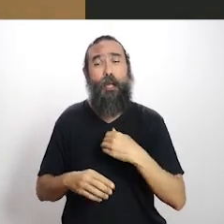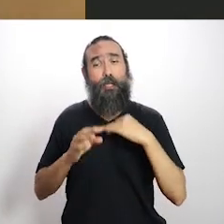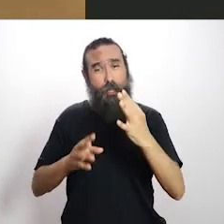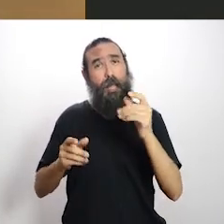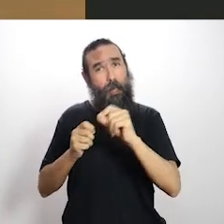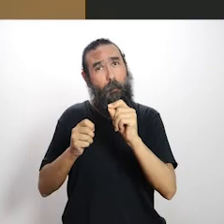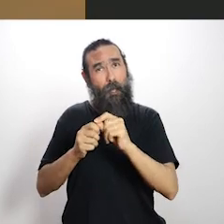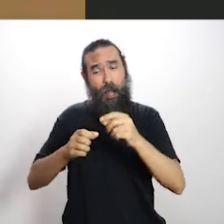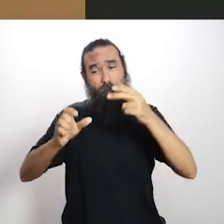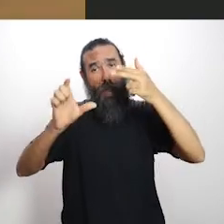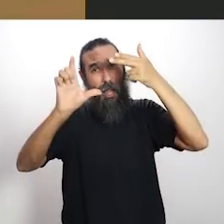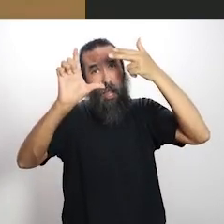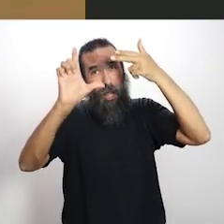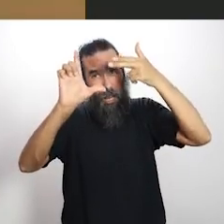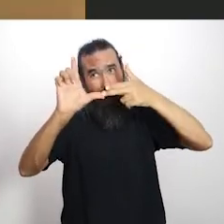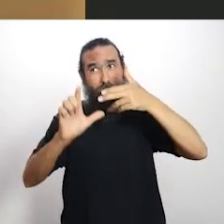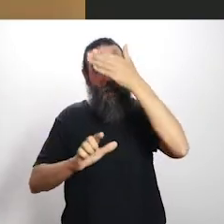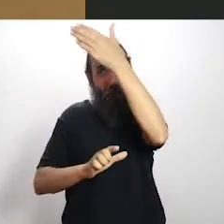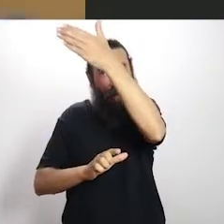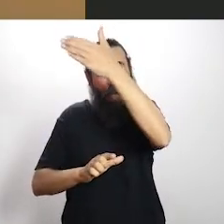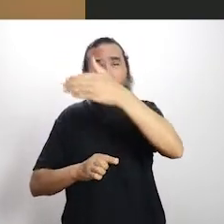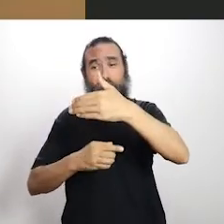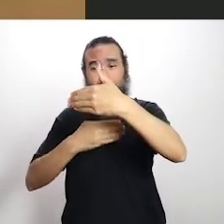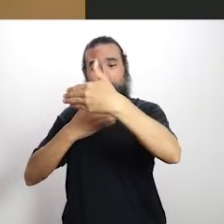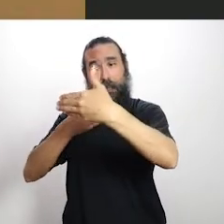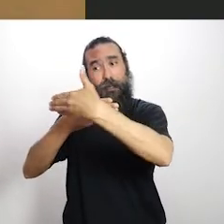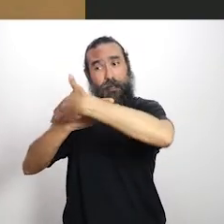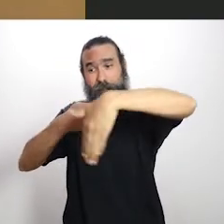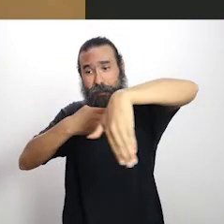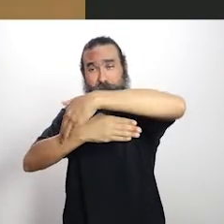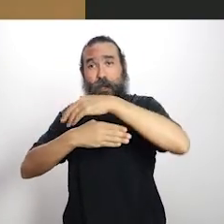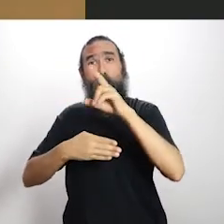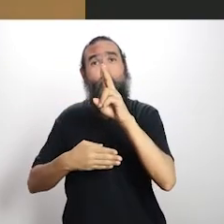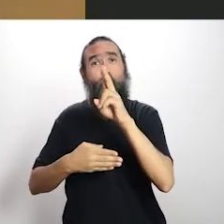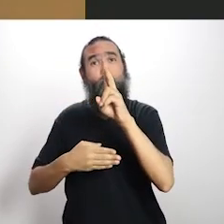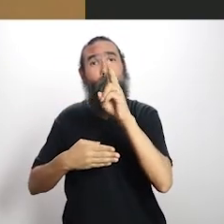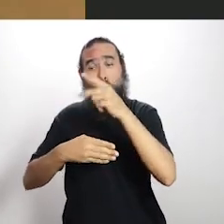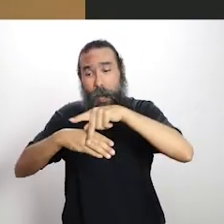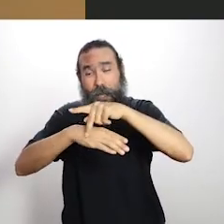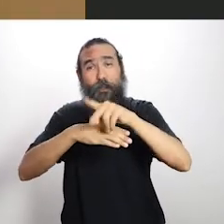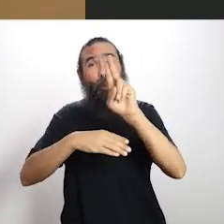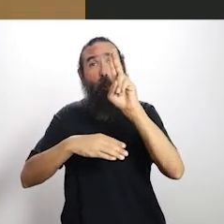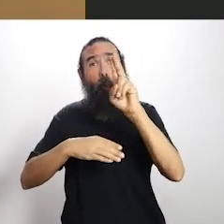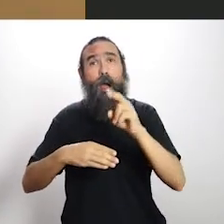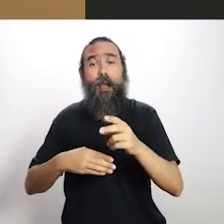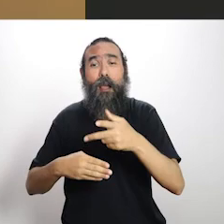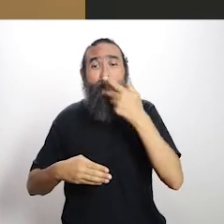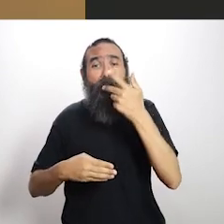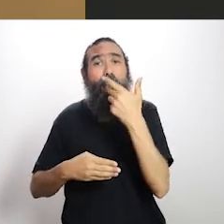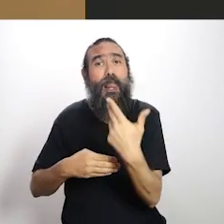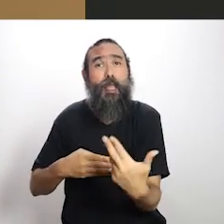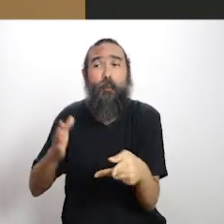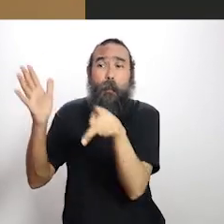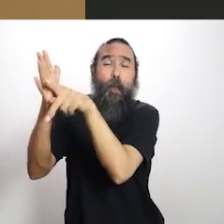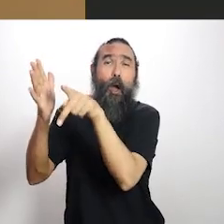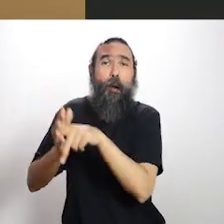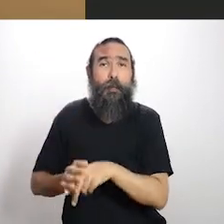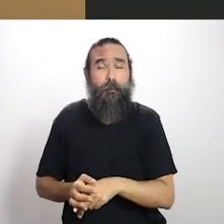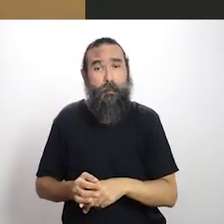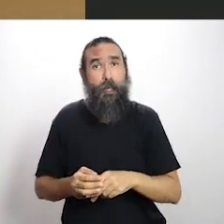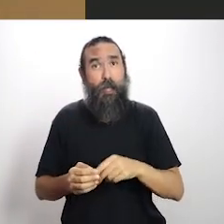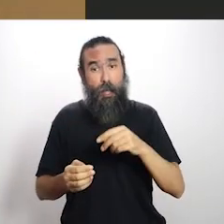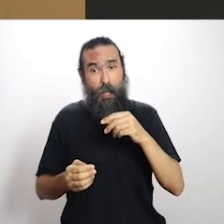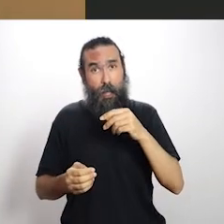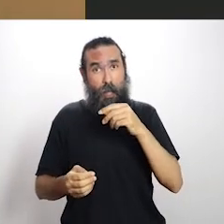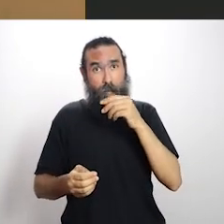e eu percebi que nós vamos ter dificuldades para aplicar então vai ter que ter muita boa vontade muita